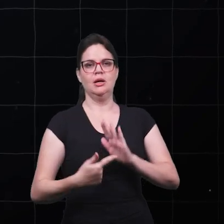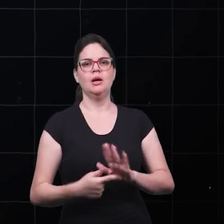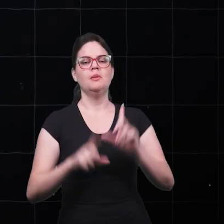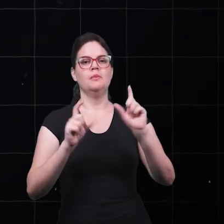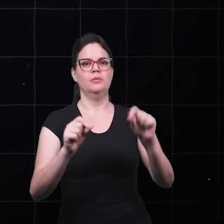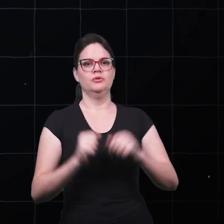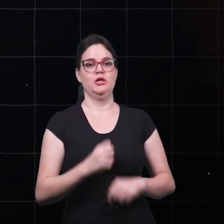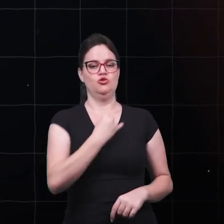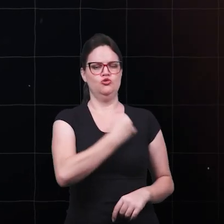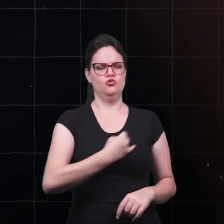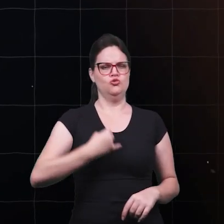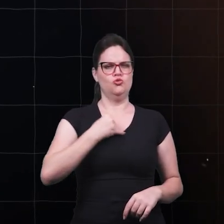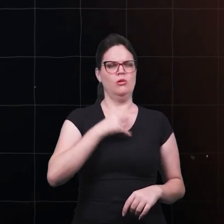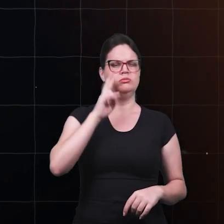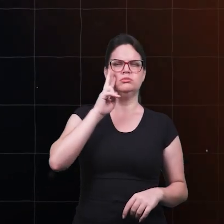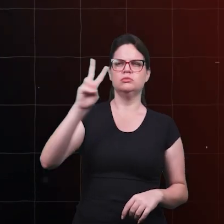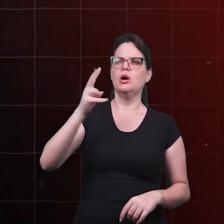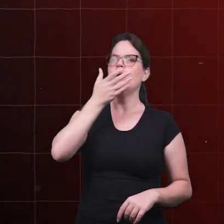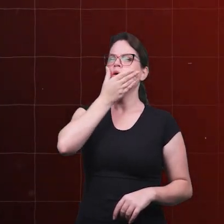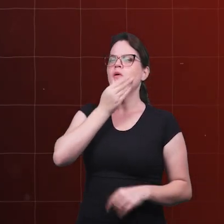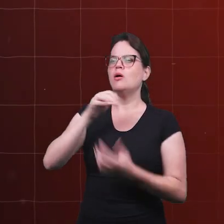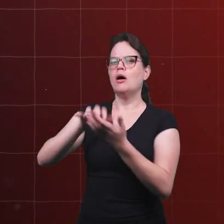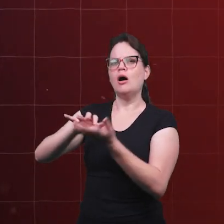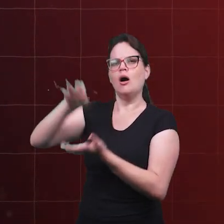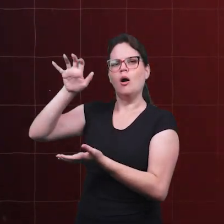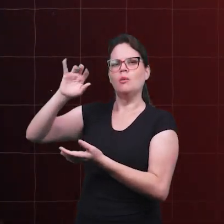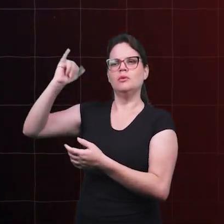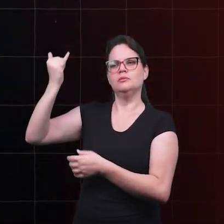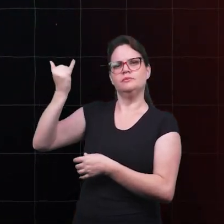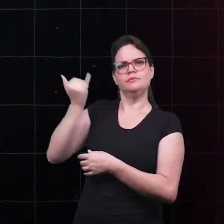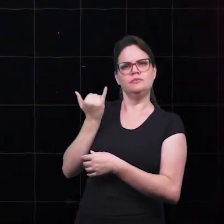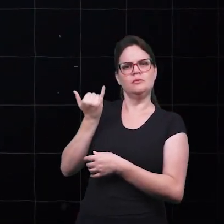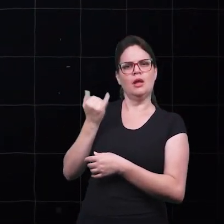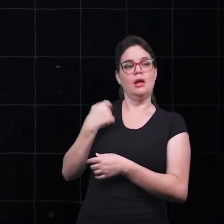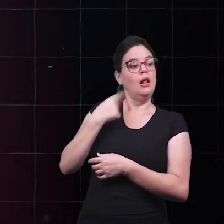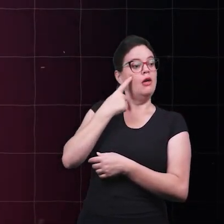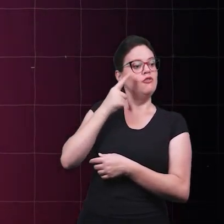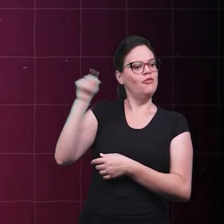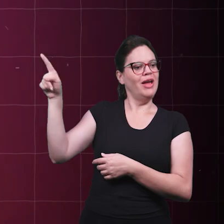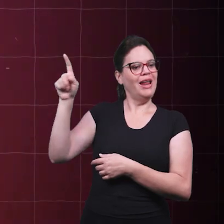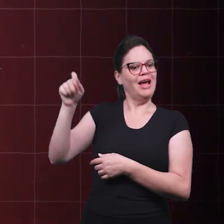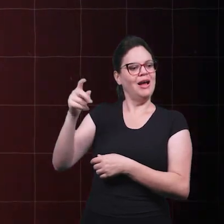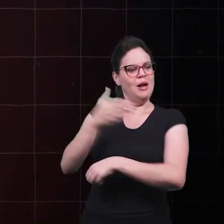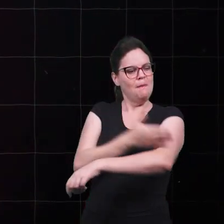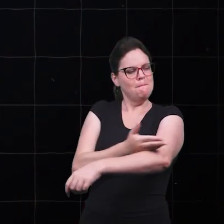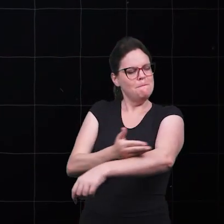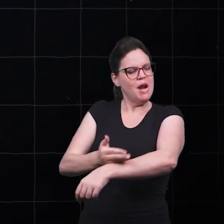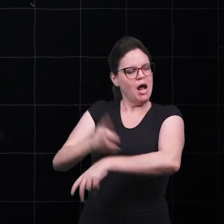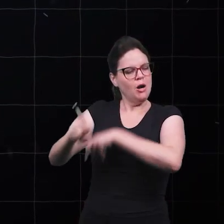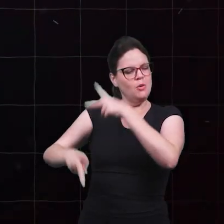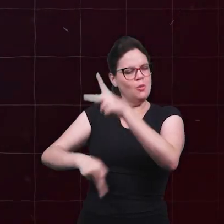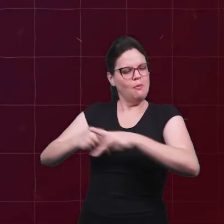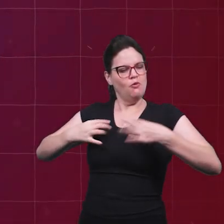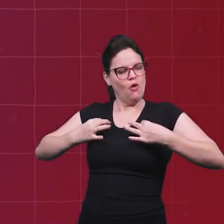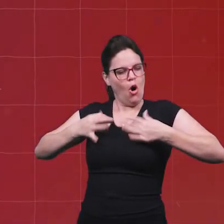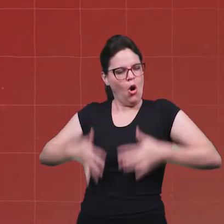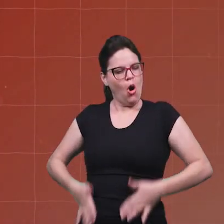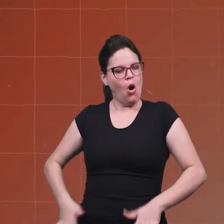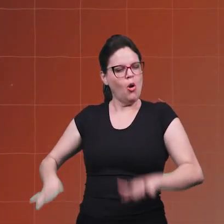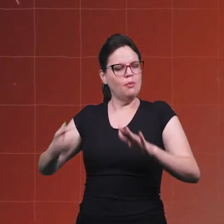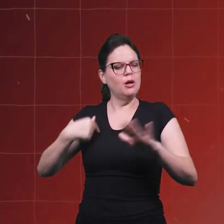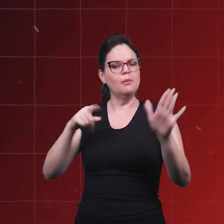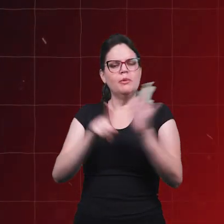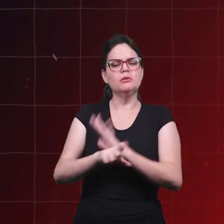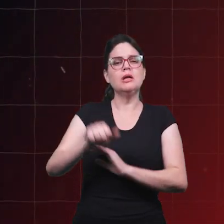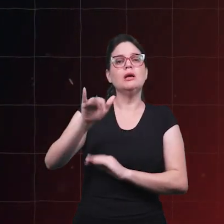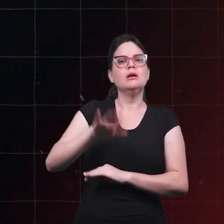dizendo, estes que estão vestidos de vestes brancas, quem são e de onde eles vieram? E eu